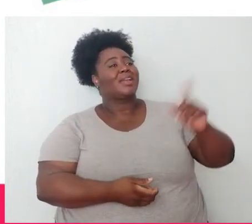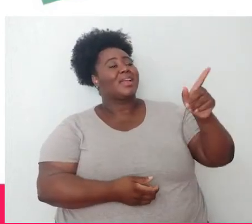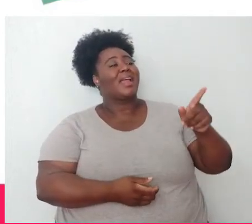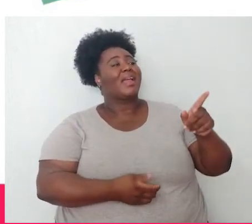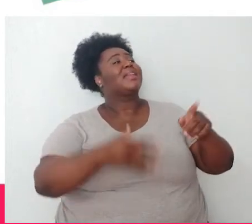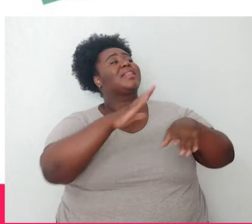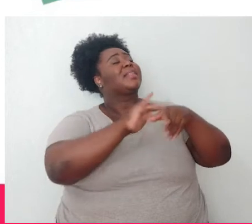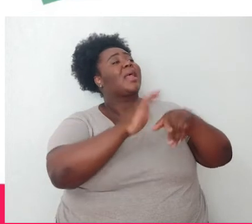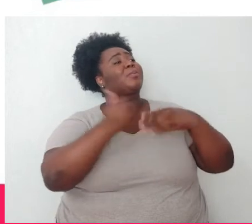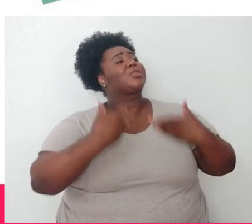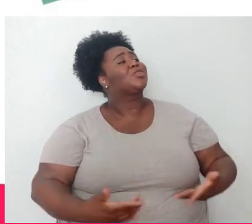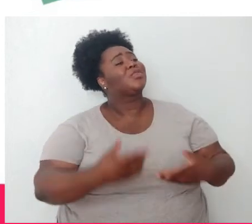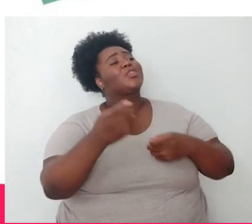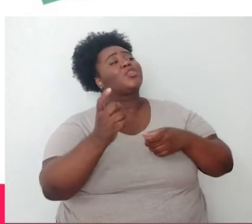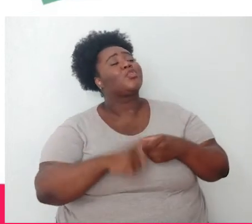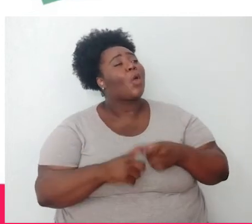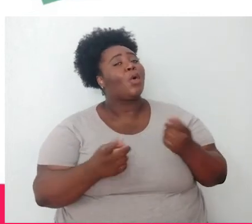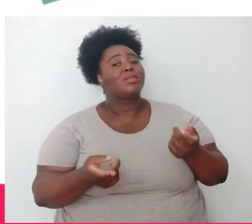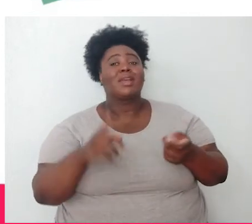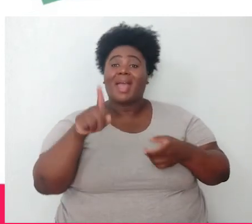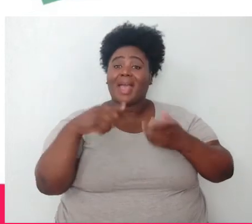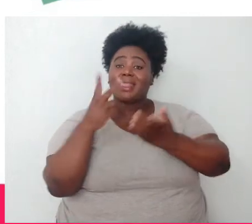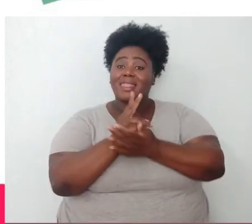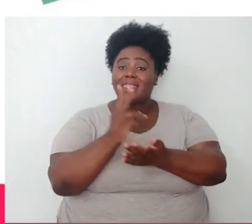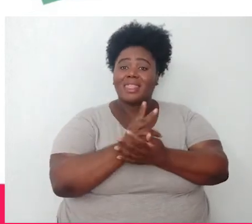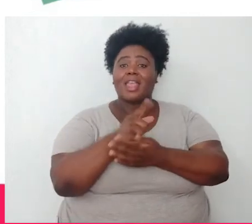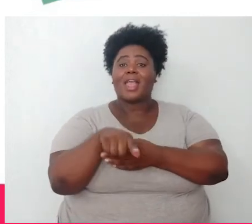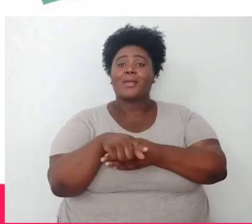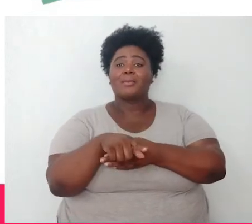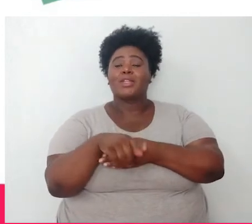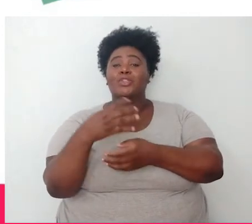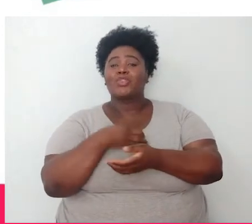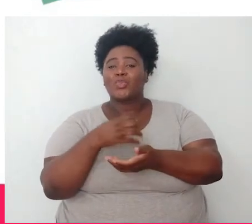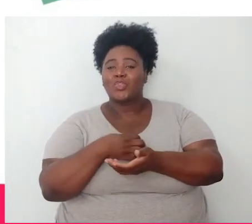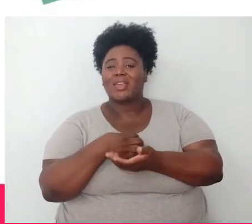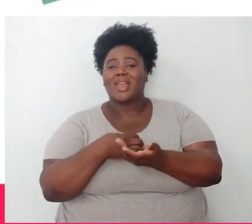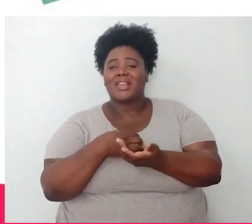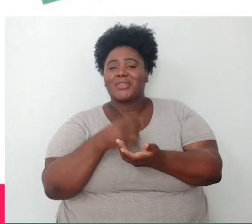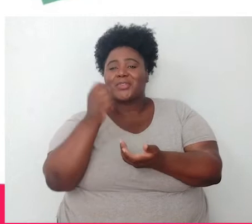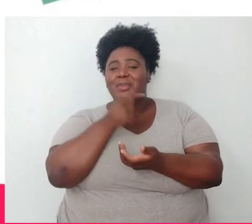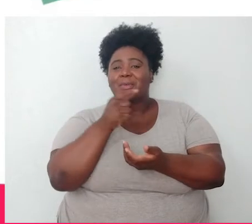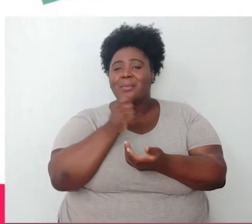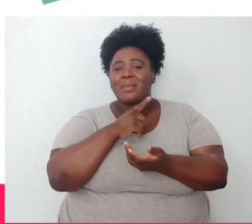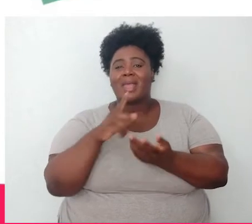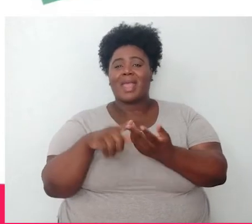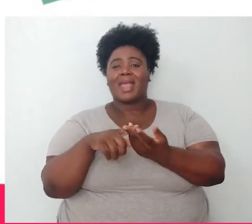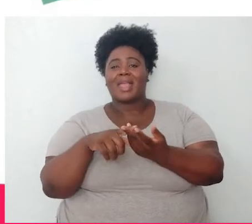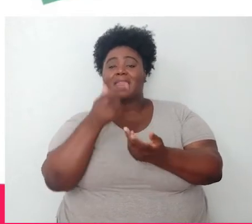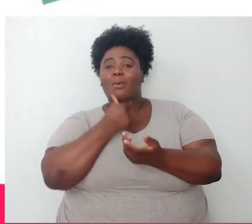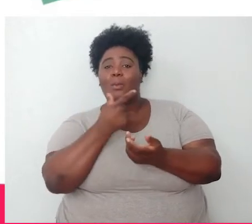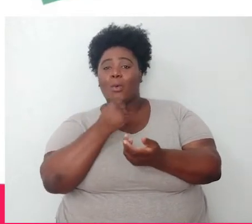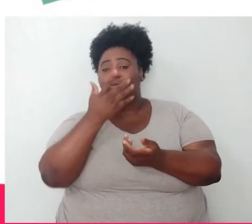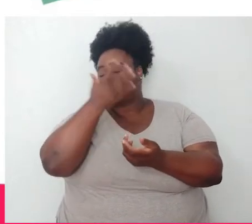tá pedindo o vestido dele de volta. É sempre nesse caráter ironizando a masculinidade